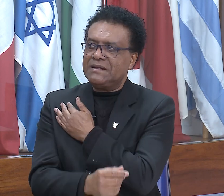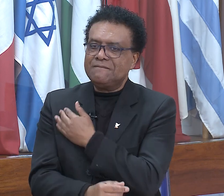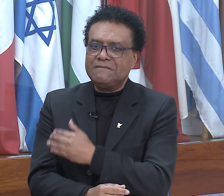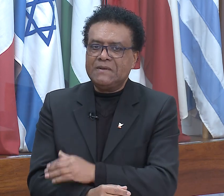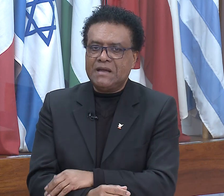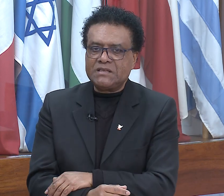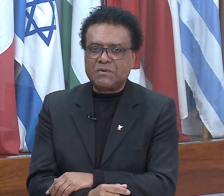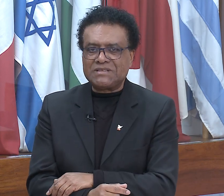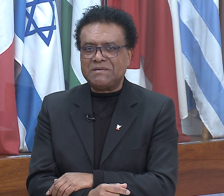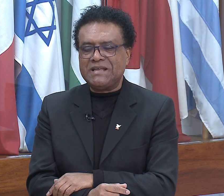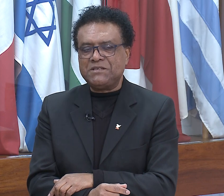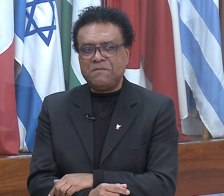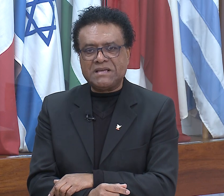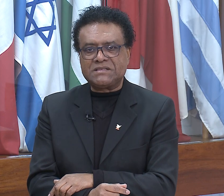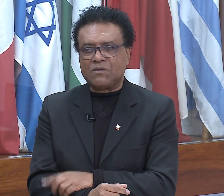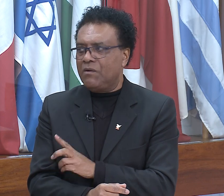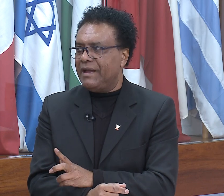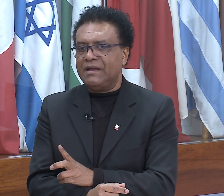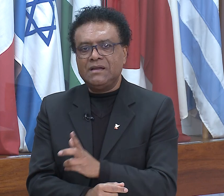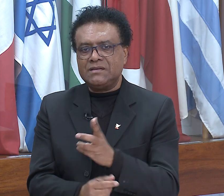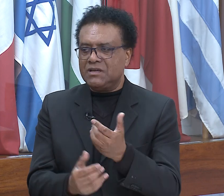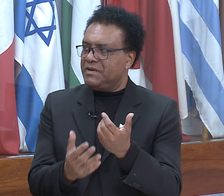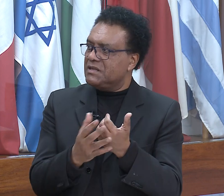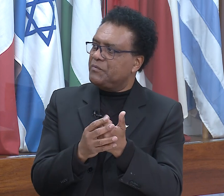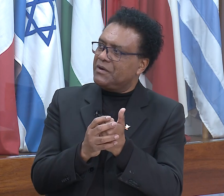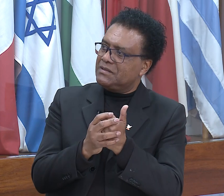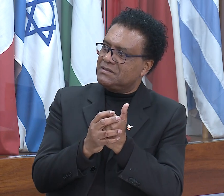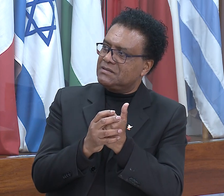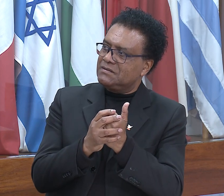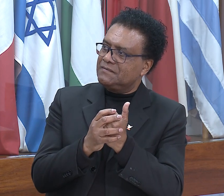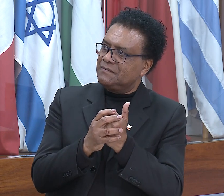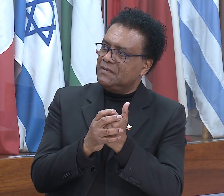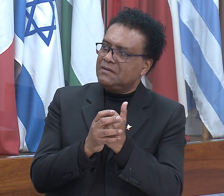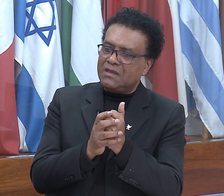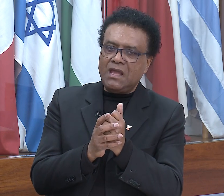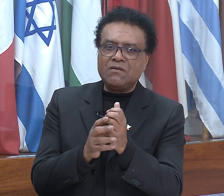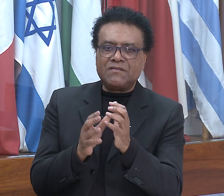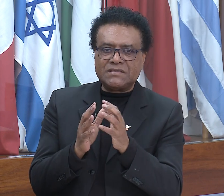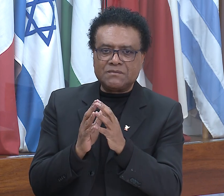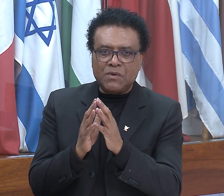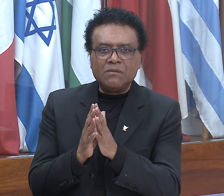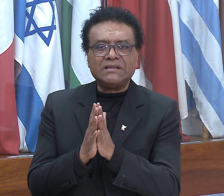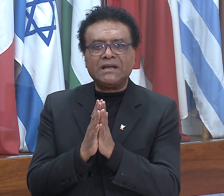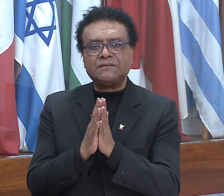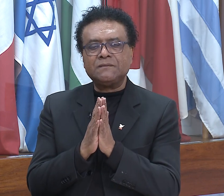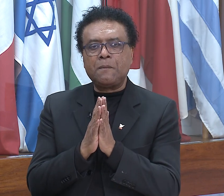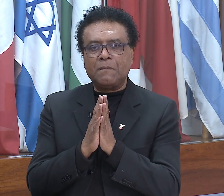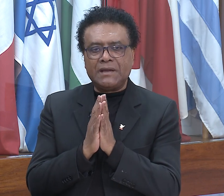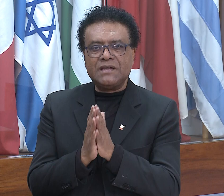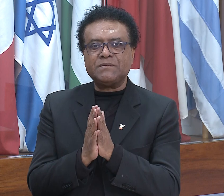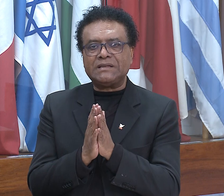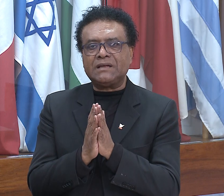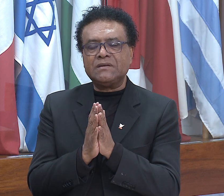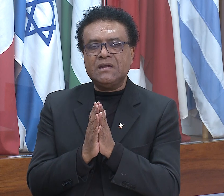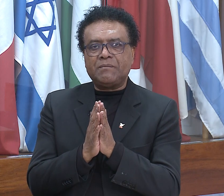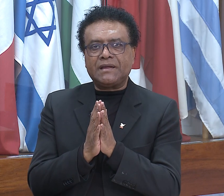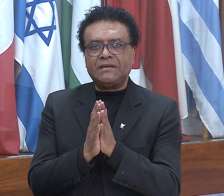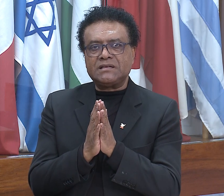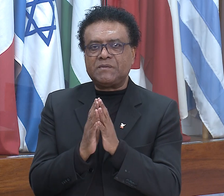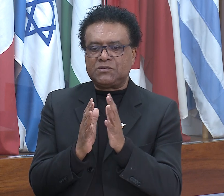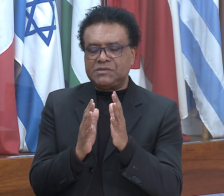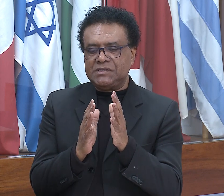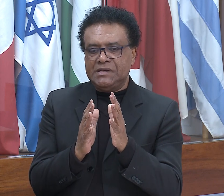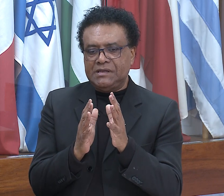meus ombros do mar responsabilidade imensa qual de abrir as portas tenho que fazer um bom mandato um grande mandato